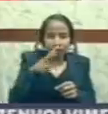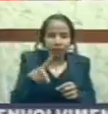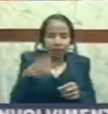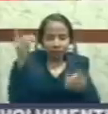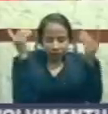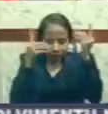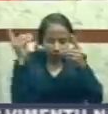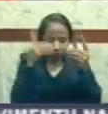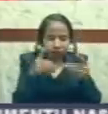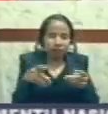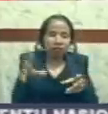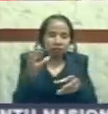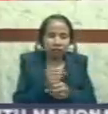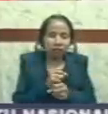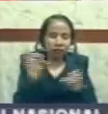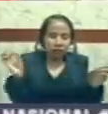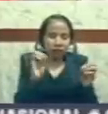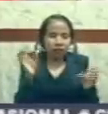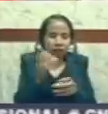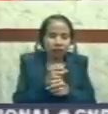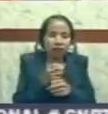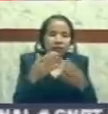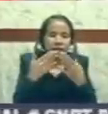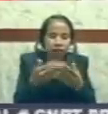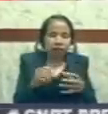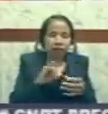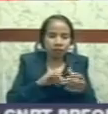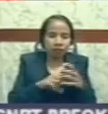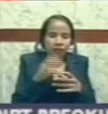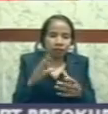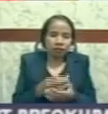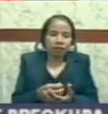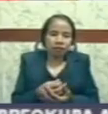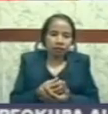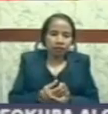dúvida se ela sim ou não, já retira a proposta. Muito obrigada, Sr. Presidente.